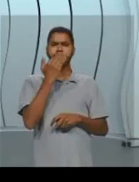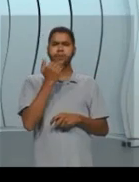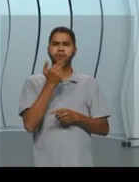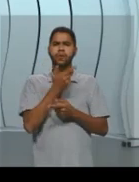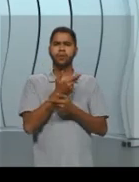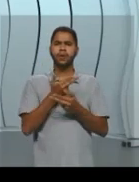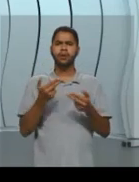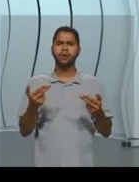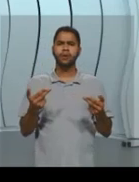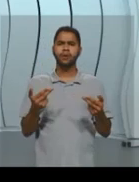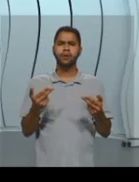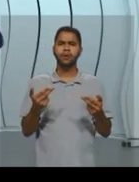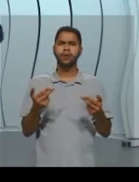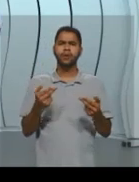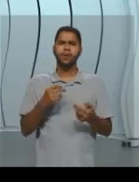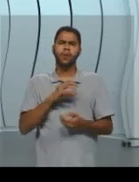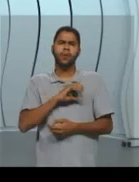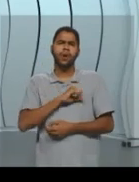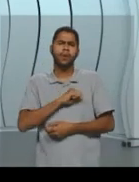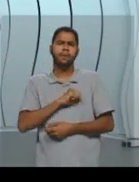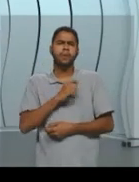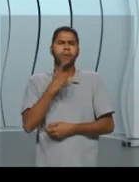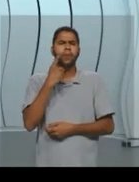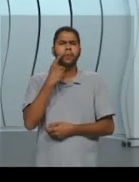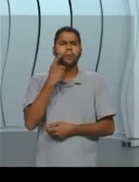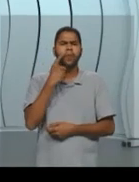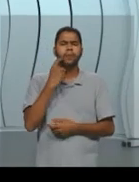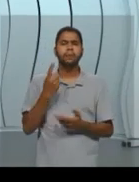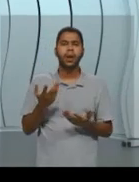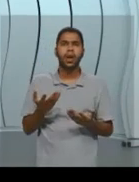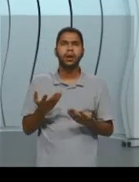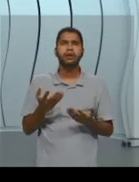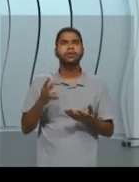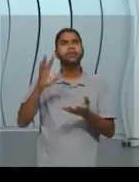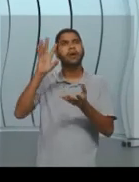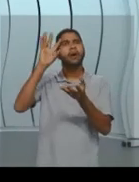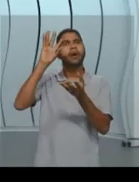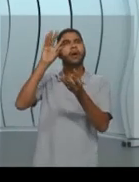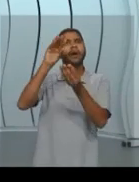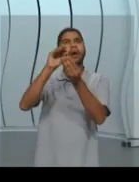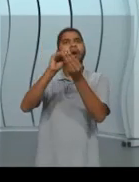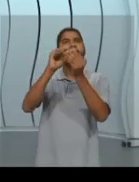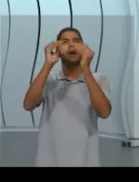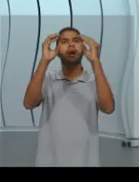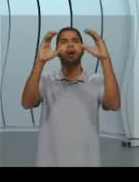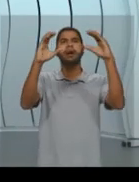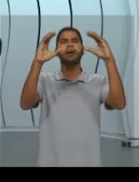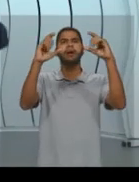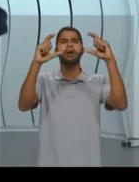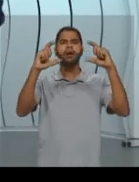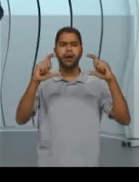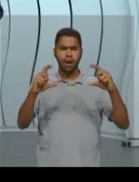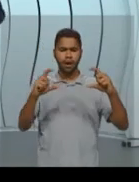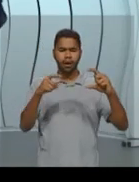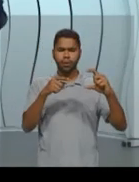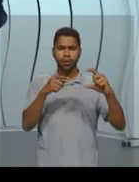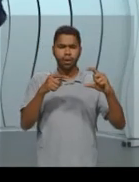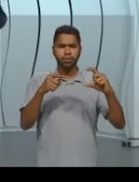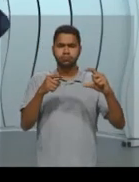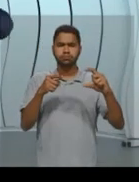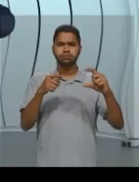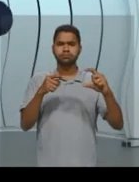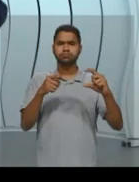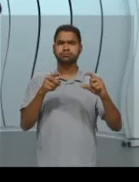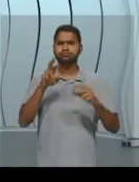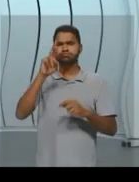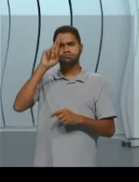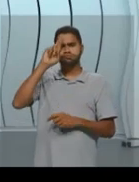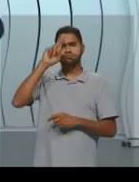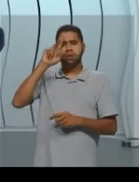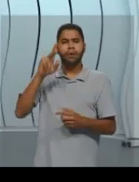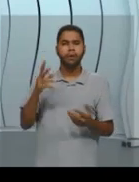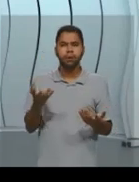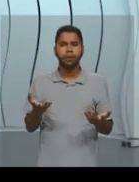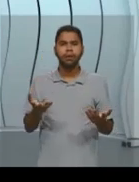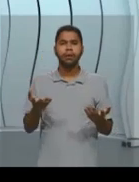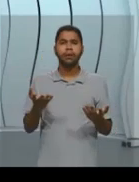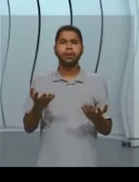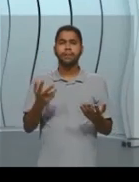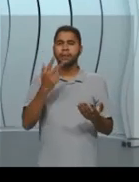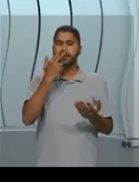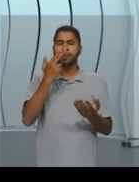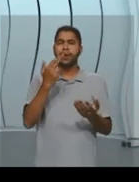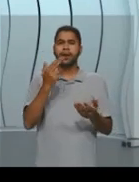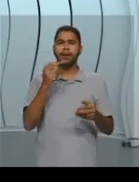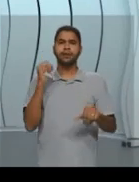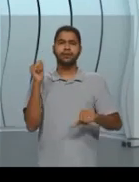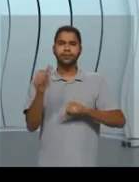com amor, papai, tudo que você deduziu foi abaixo. O autor fez com que tudo